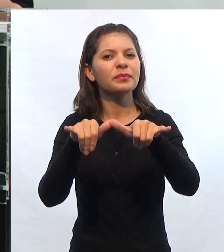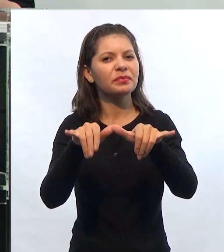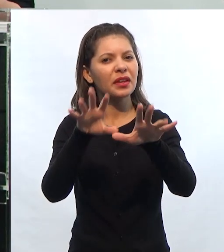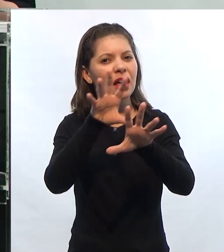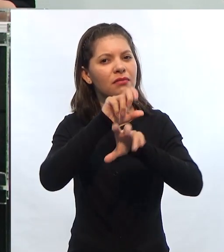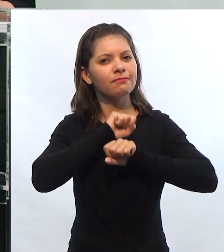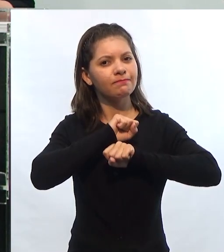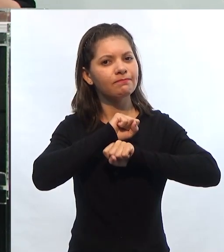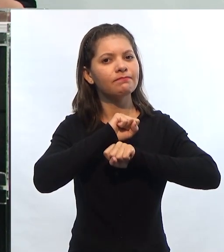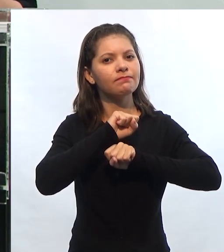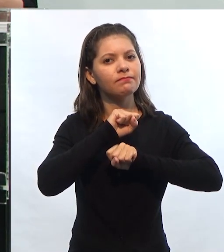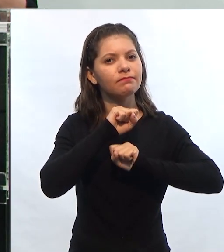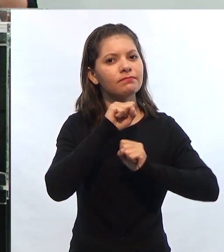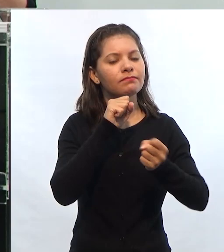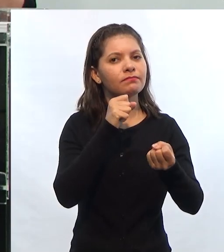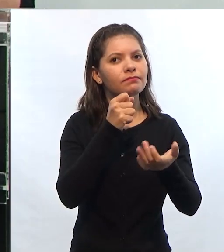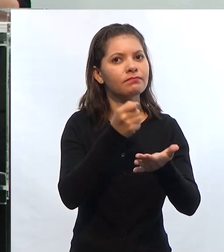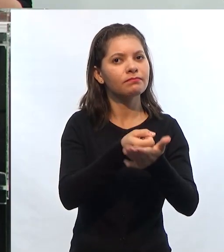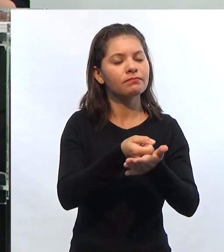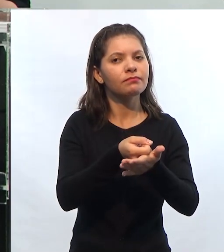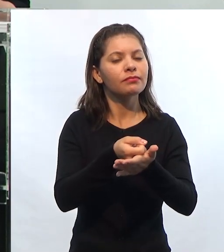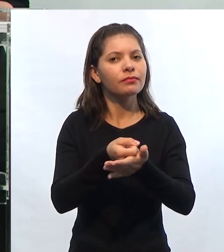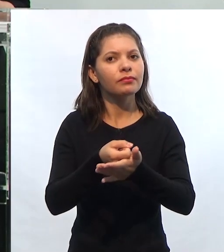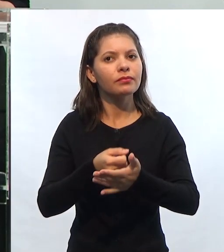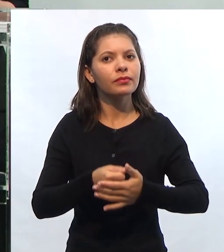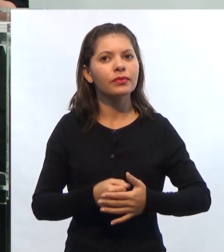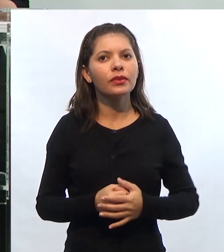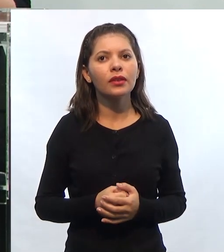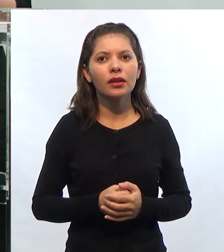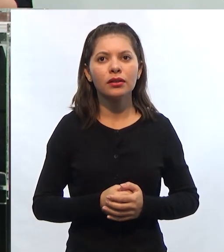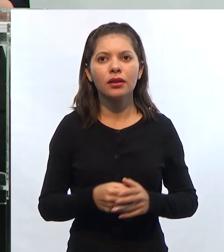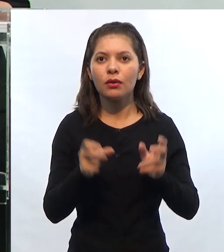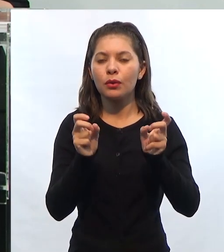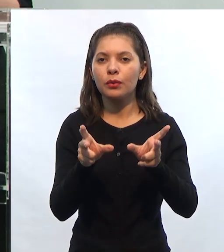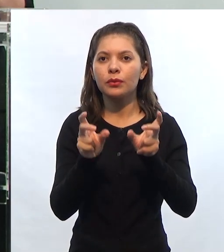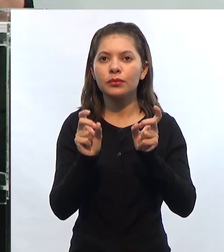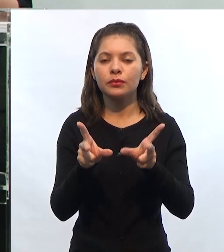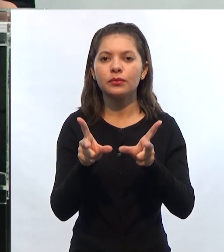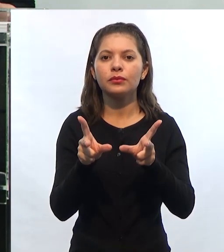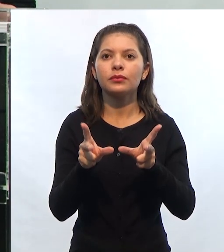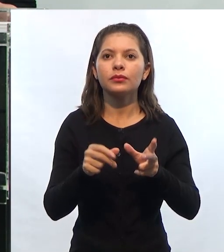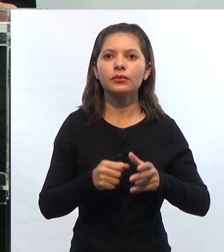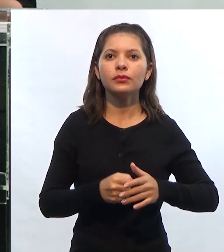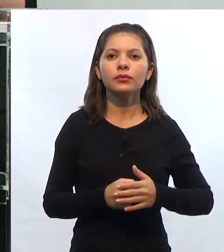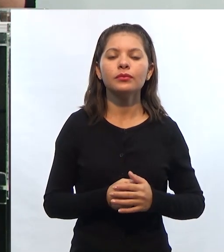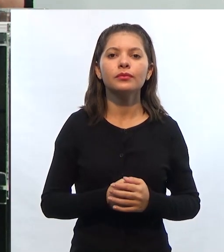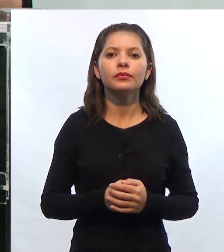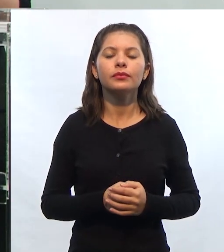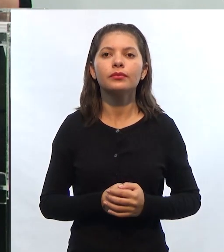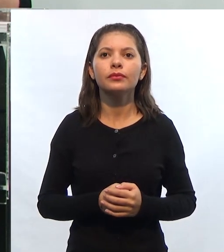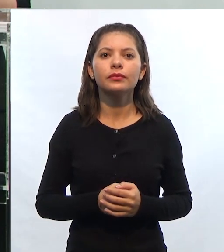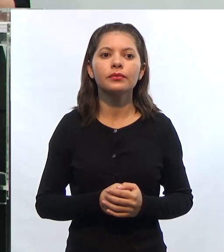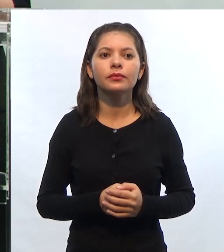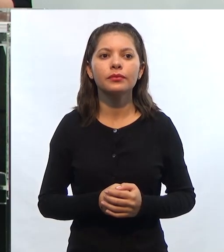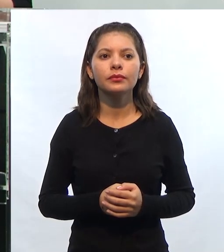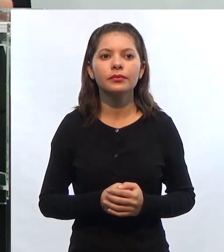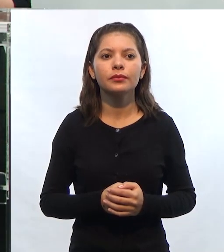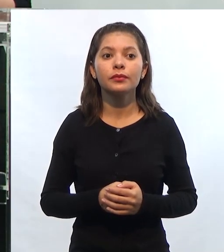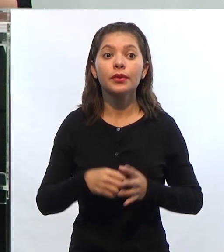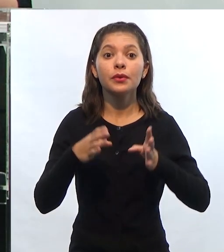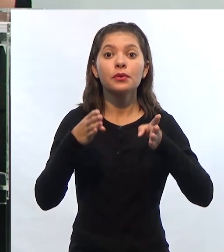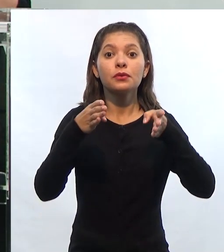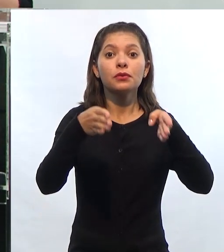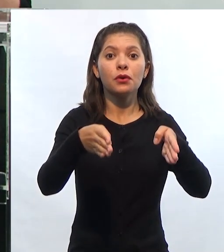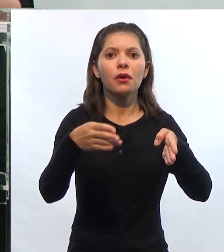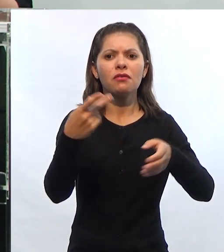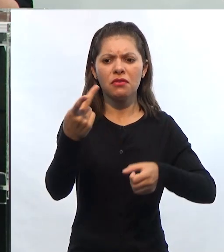comprar tudo isso, né? Era um mercado que não tinha acesso a essas coisas e passou a ter. Então, o foco